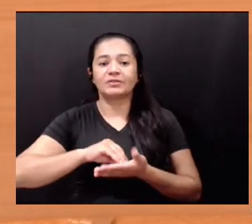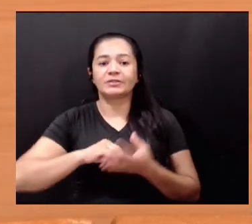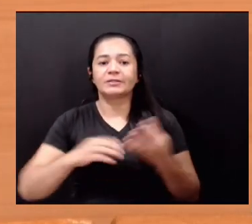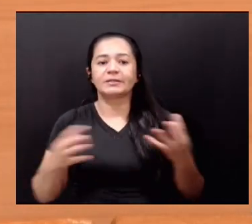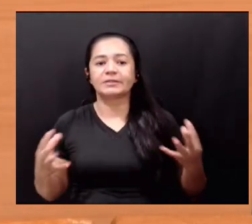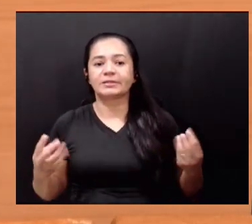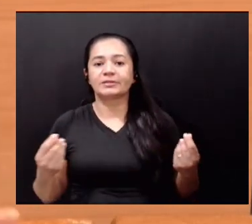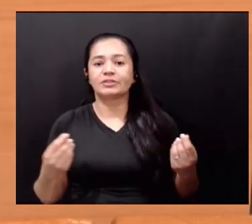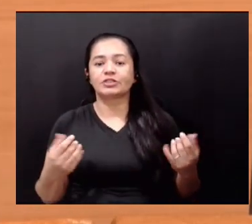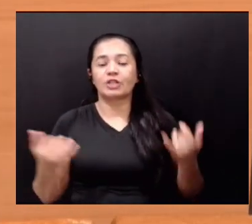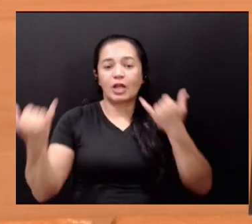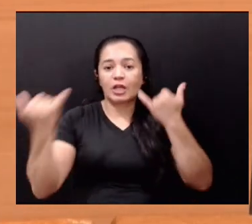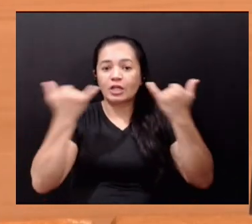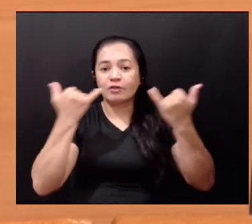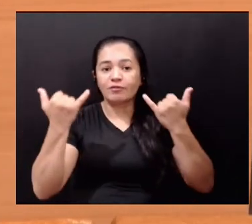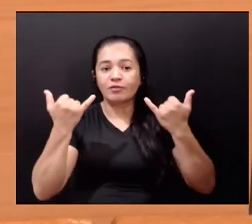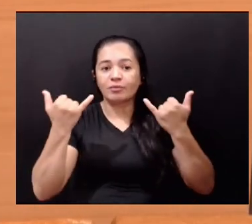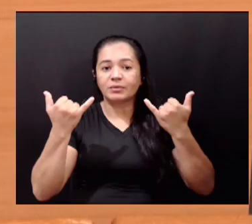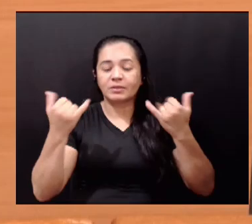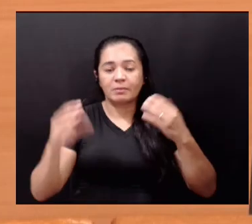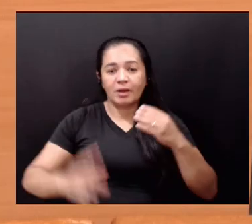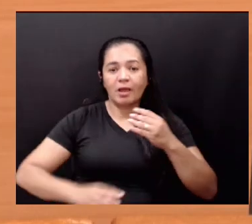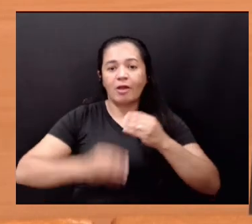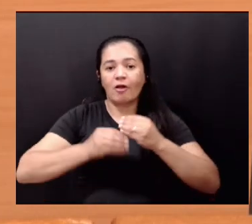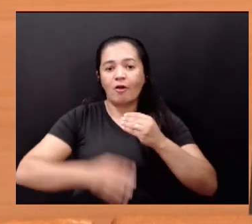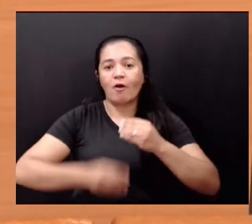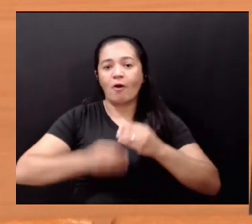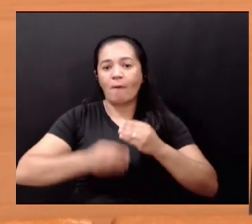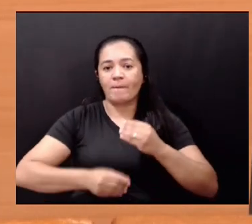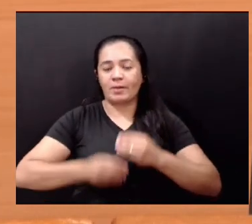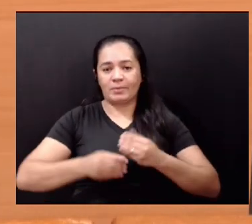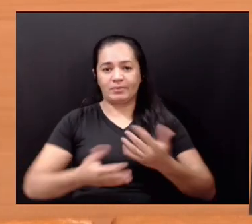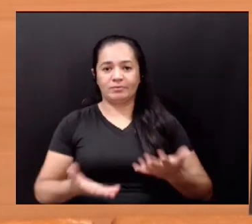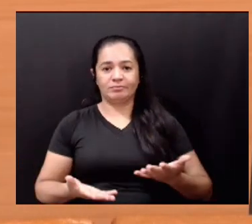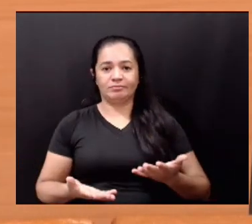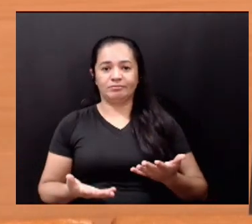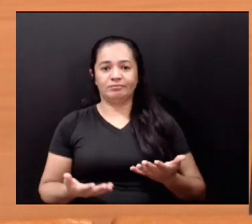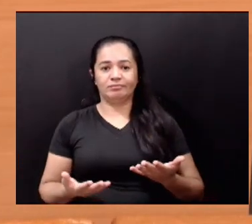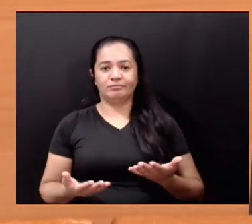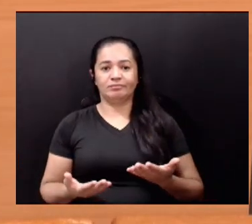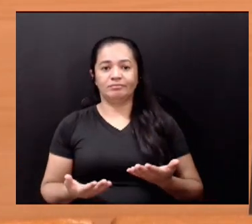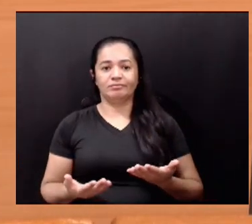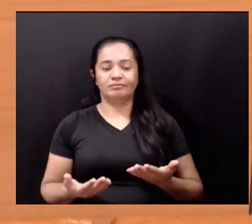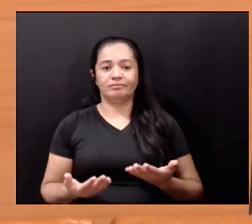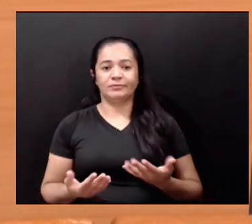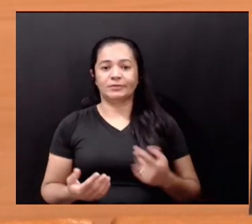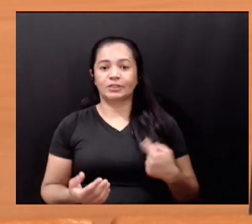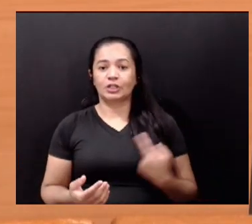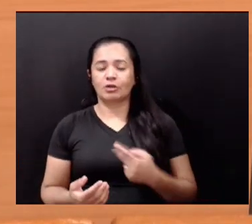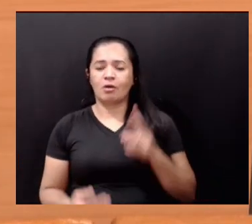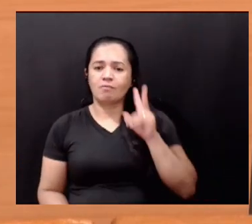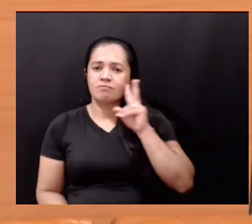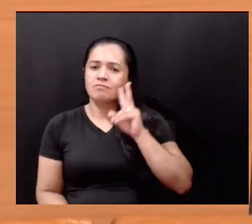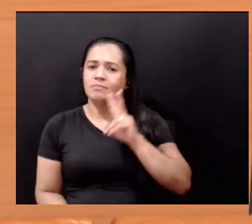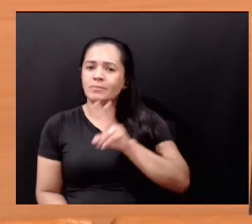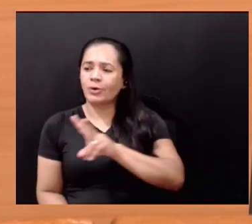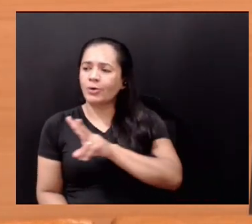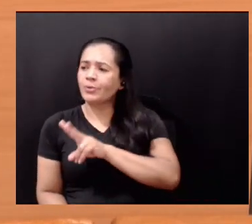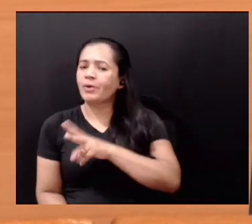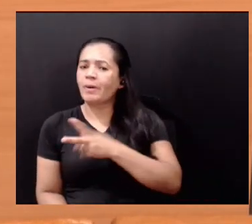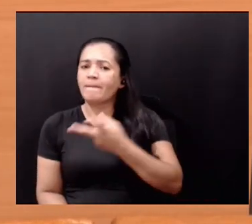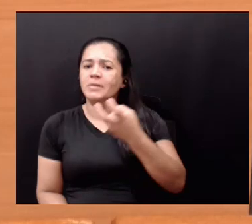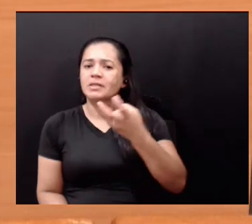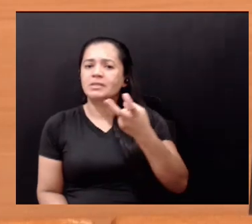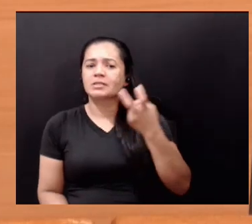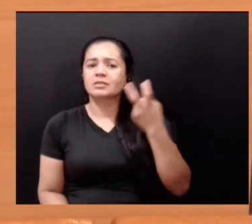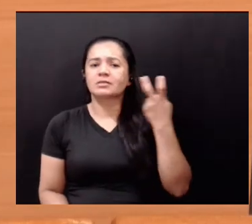estarem ali complementando as informações. Então, quando a gente olha para isso, a gente consegue perceber como a cidade de Campinas, que é uma